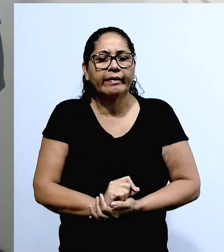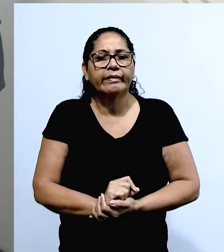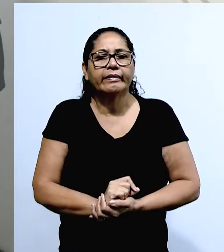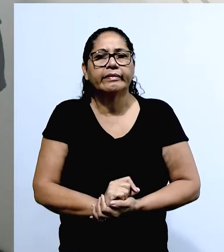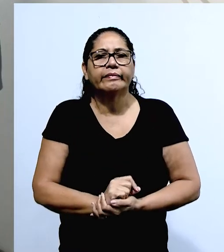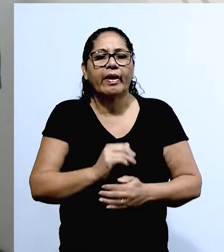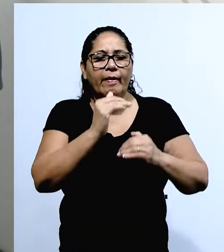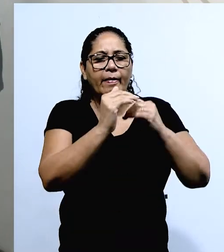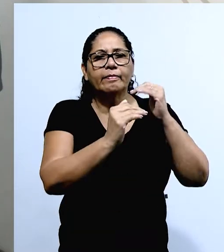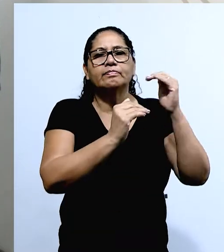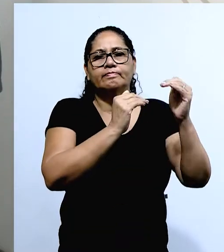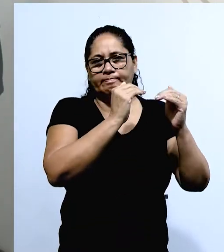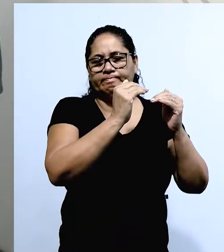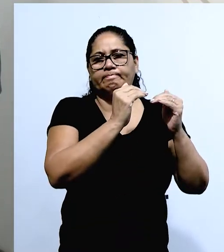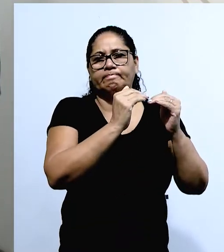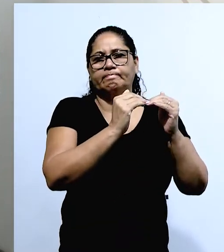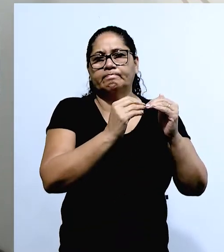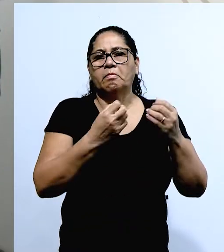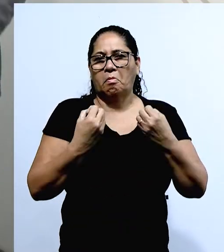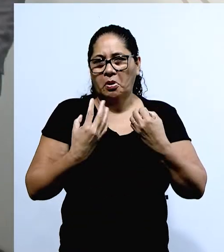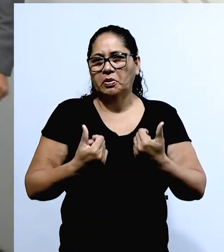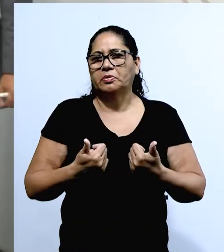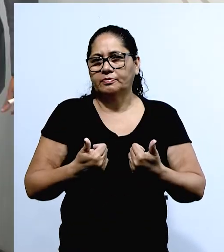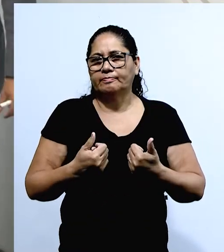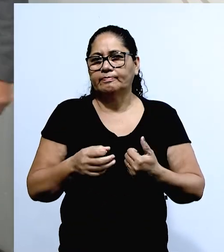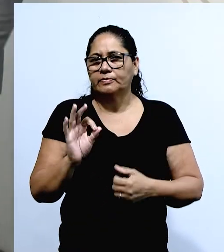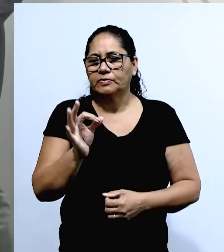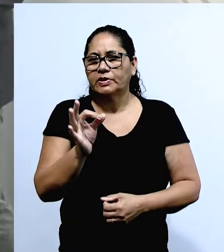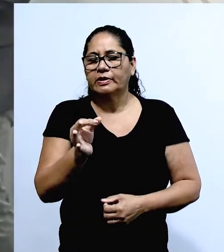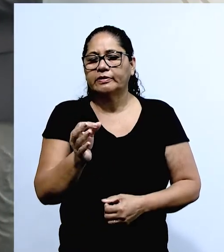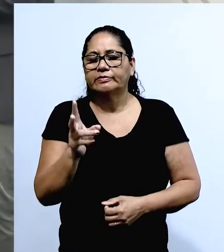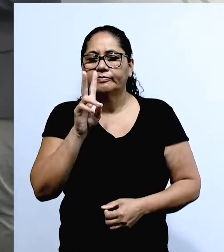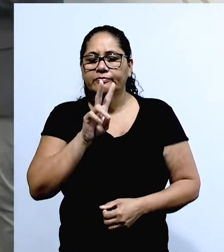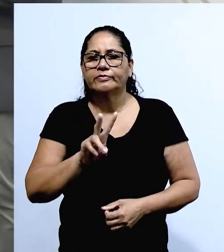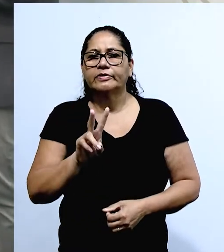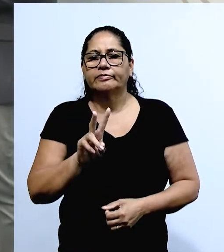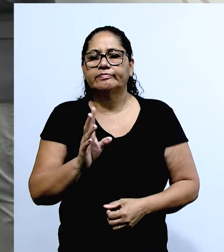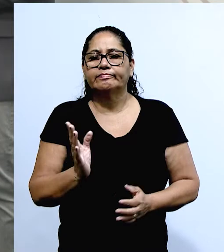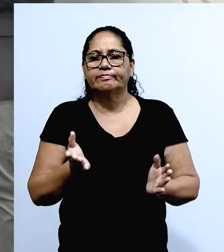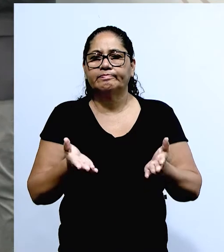essa atribuição legal dessa organização. Perfeito? Vamos ver aqui então,